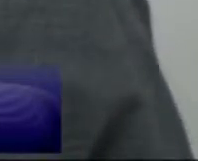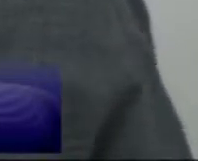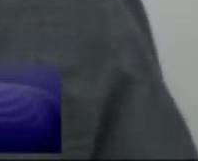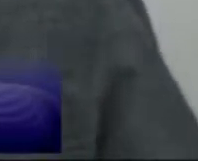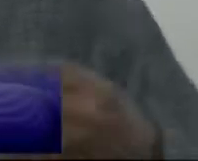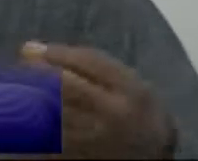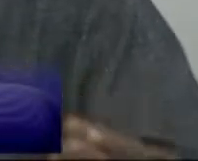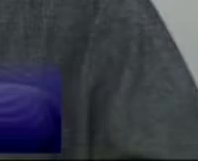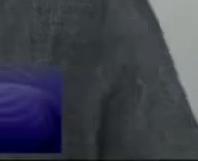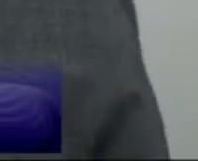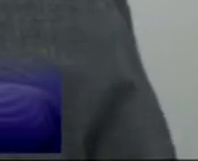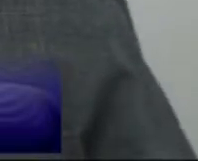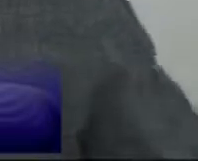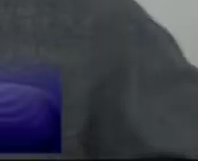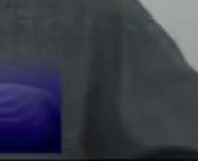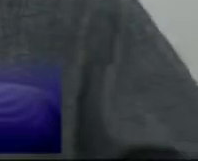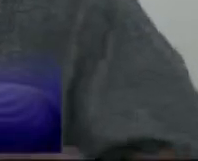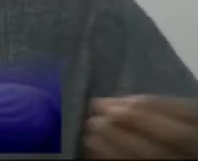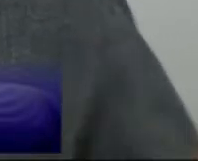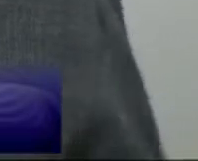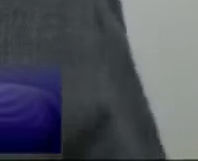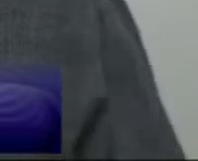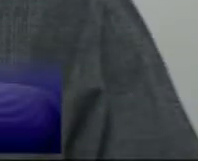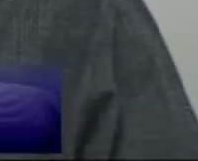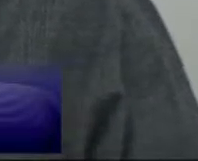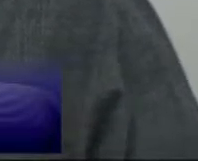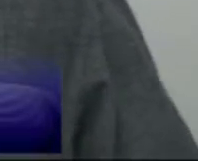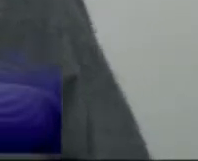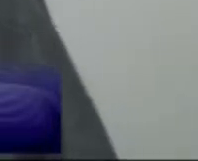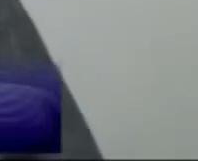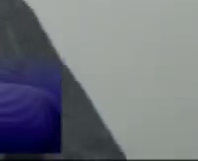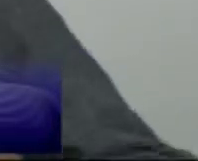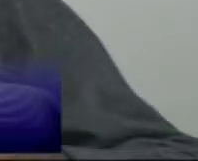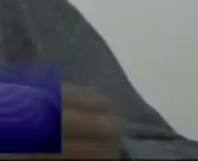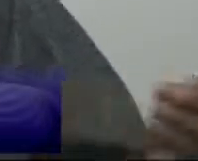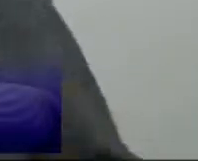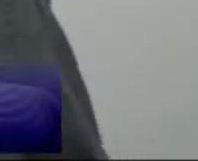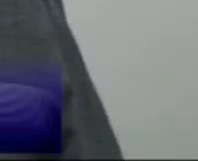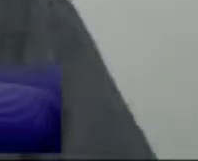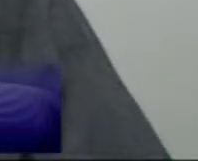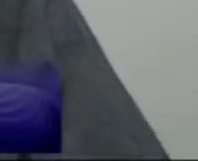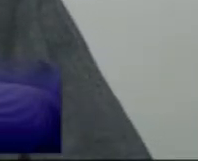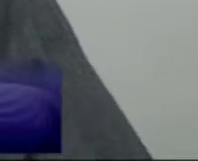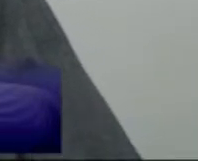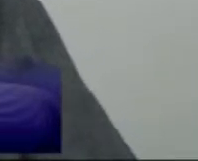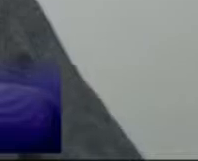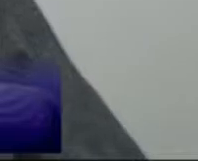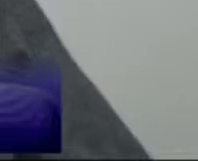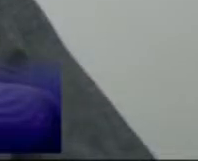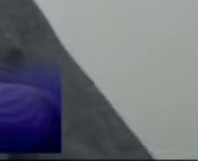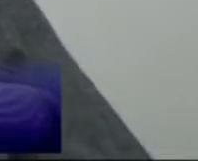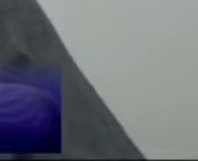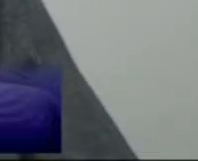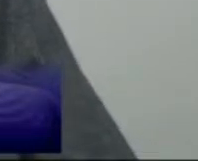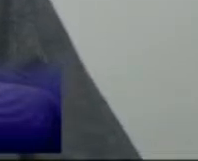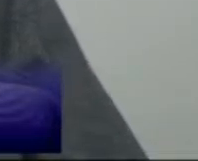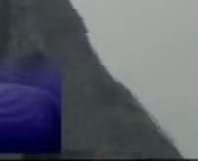Importantíssimo, um projeto inovador, projeto que amplia a democracia, projeto que amplia o interesse da participação